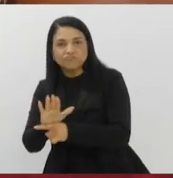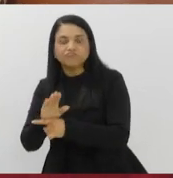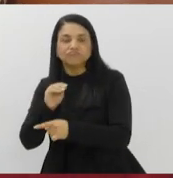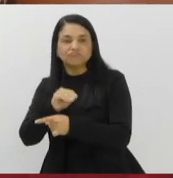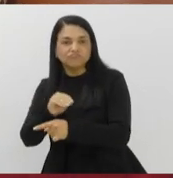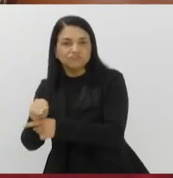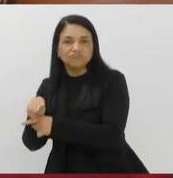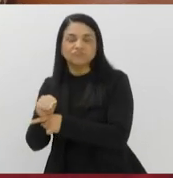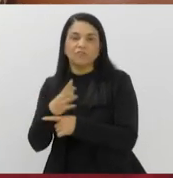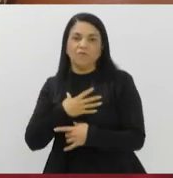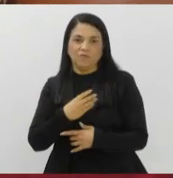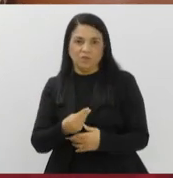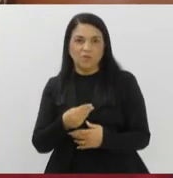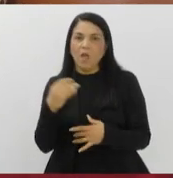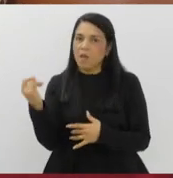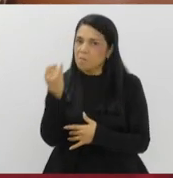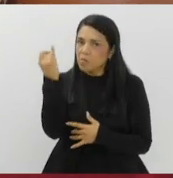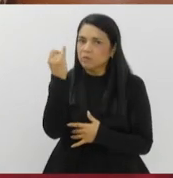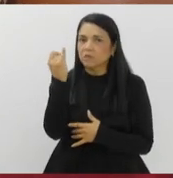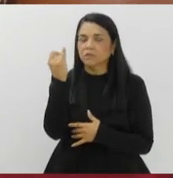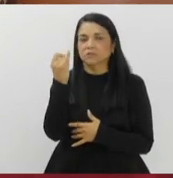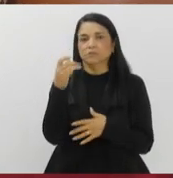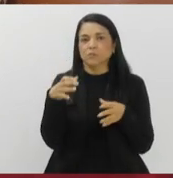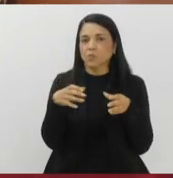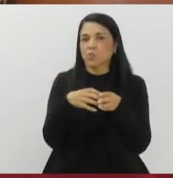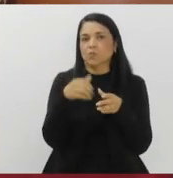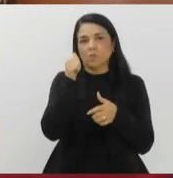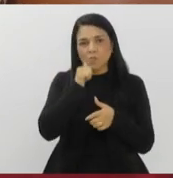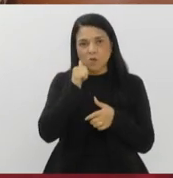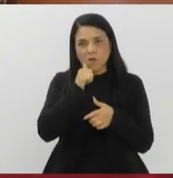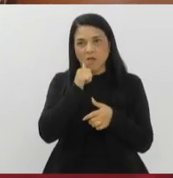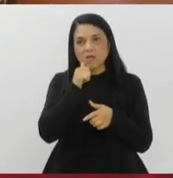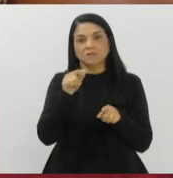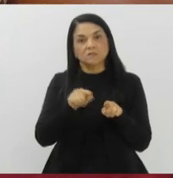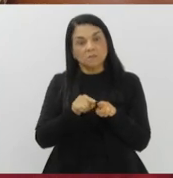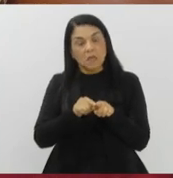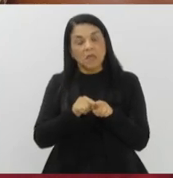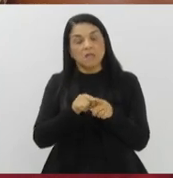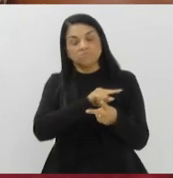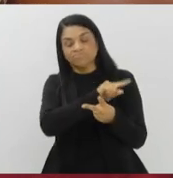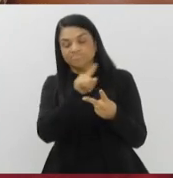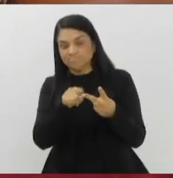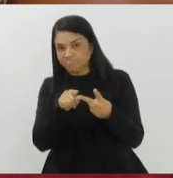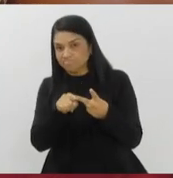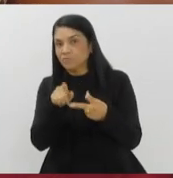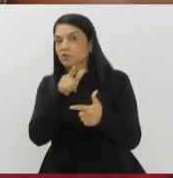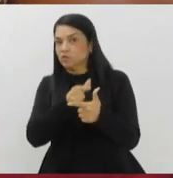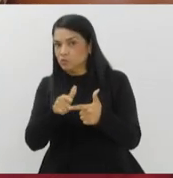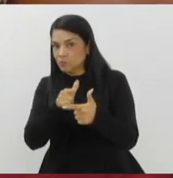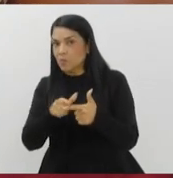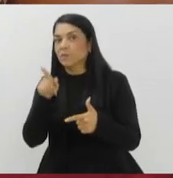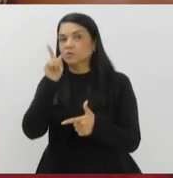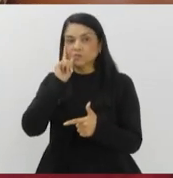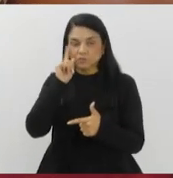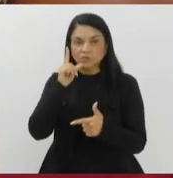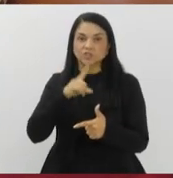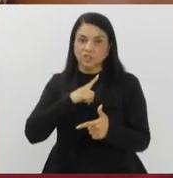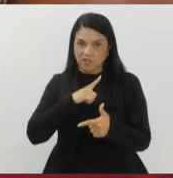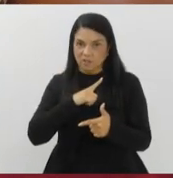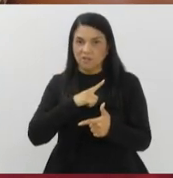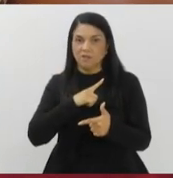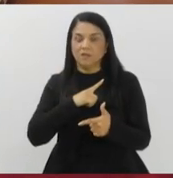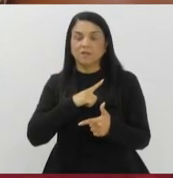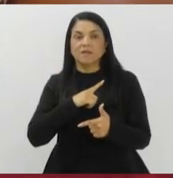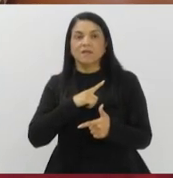muito importante para a gente, né? Sem questionar nas questões que a gente tem do dia a dia, né? Que para a gente